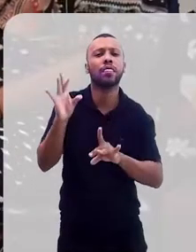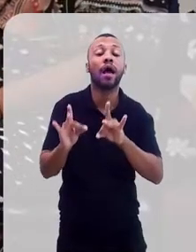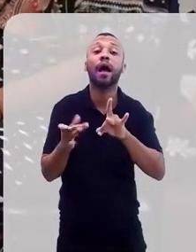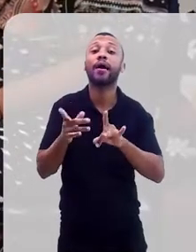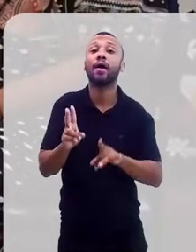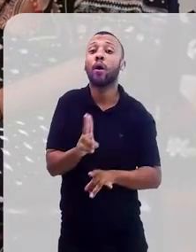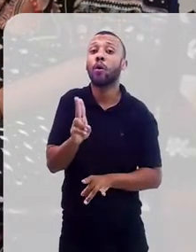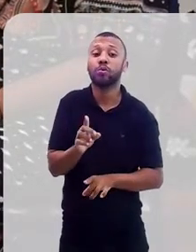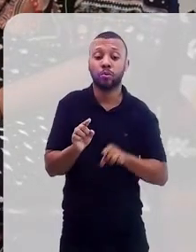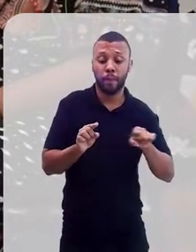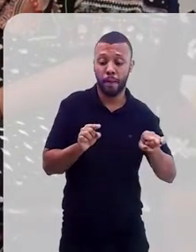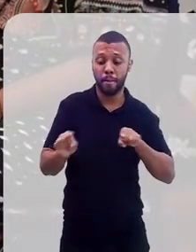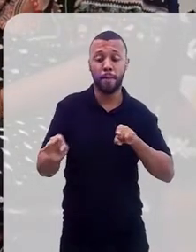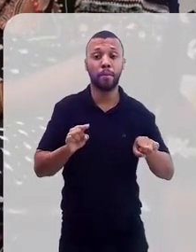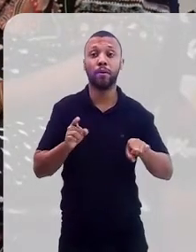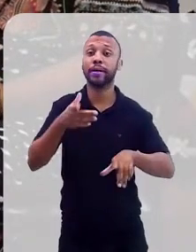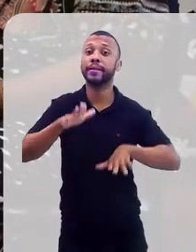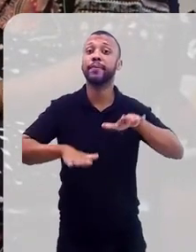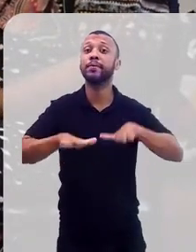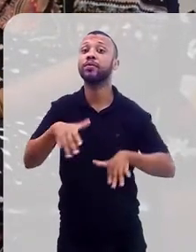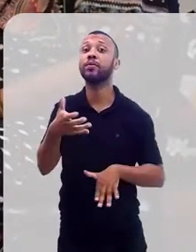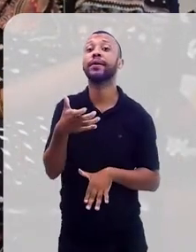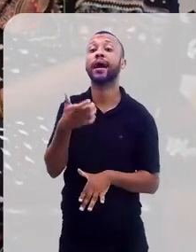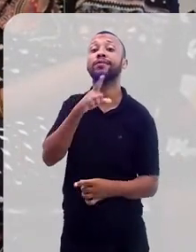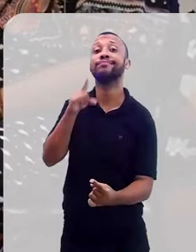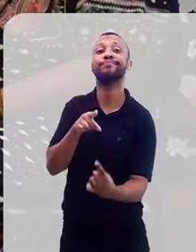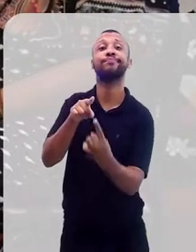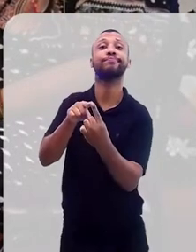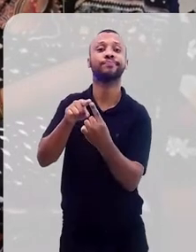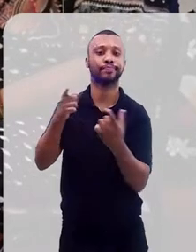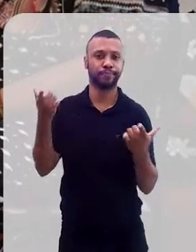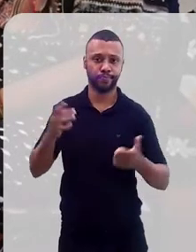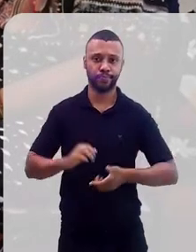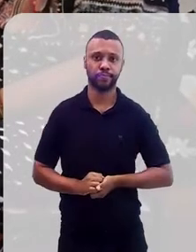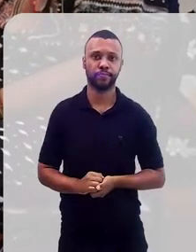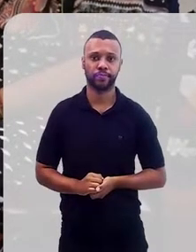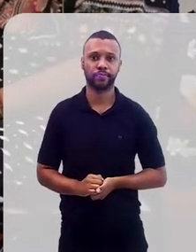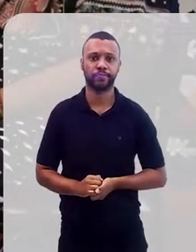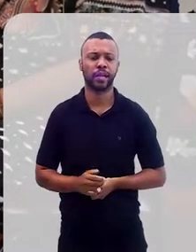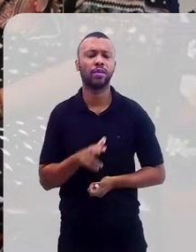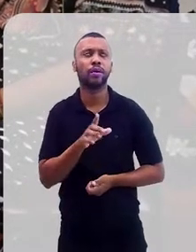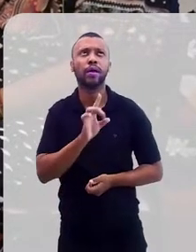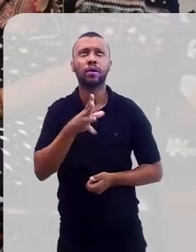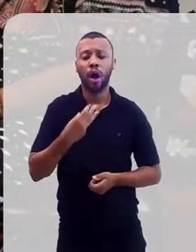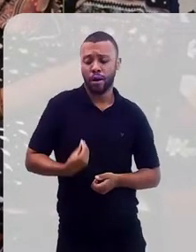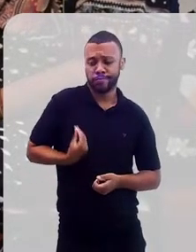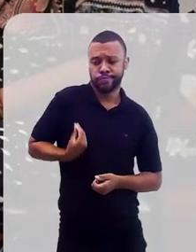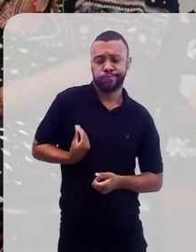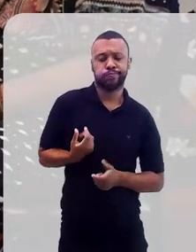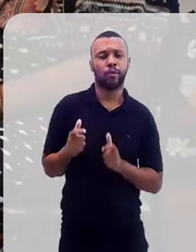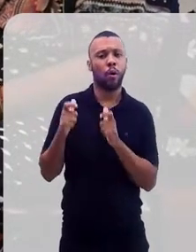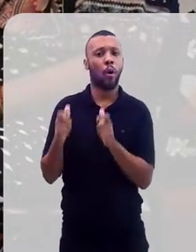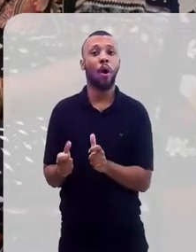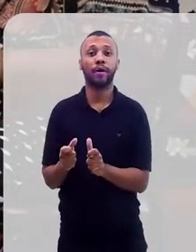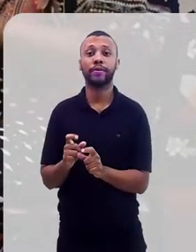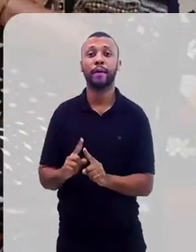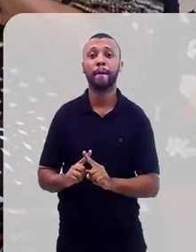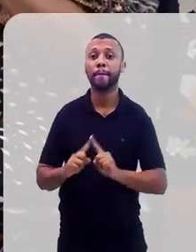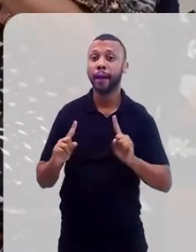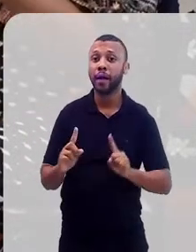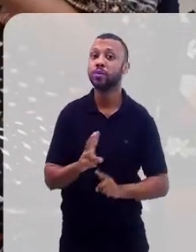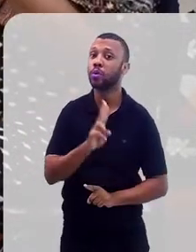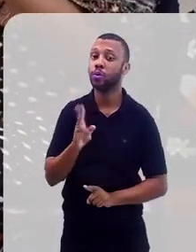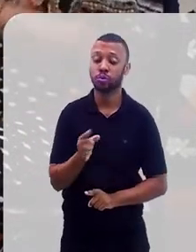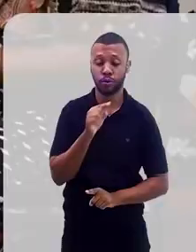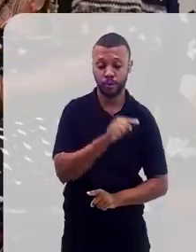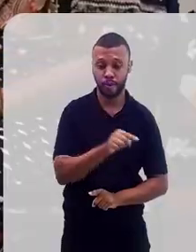uso os dois, né? Certo. Dependendo do que eu quero atingir. E da onde você está? Não só pelo que eu, onde eu estou, mas